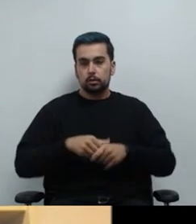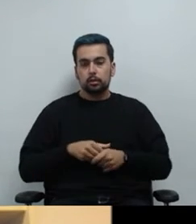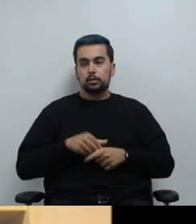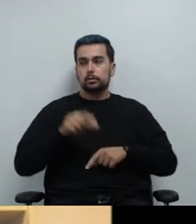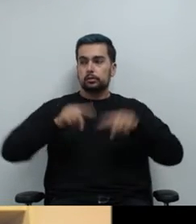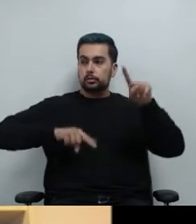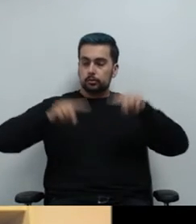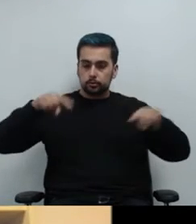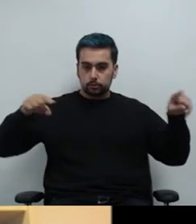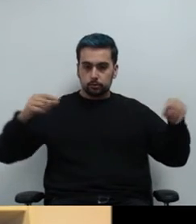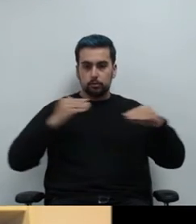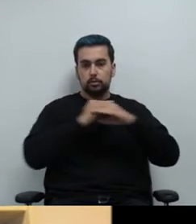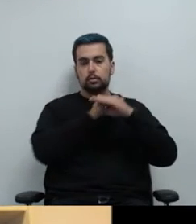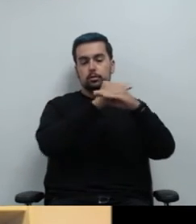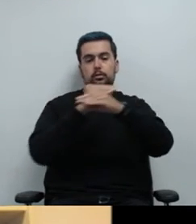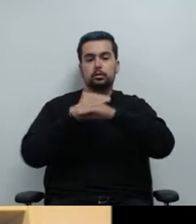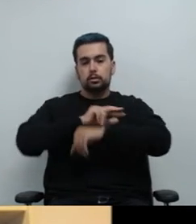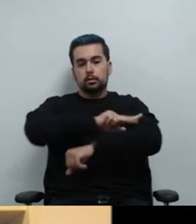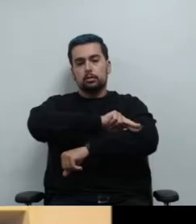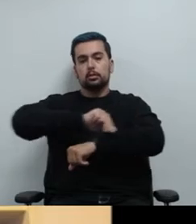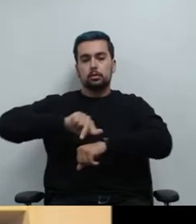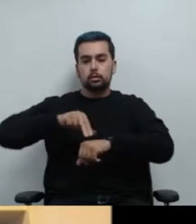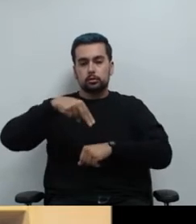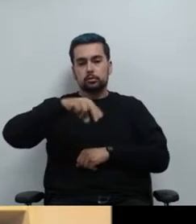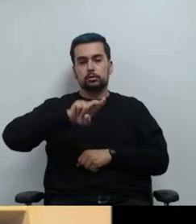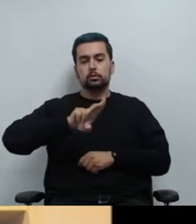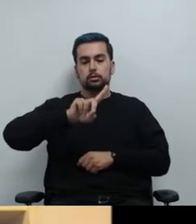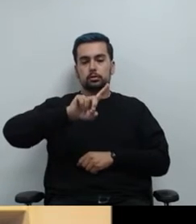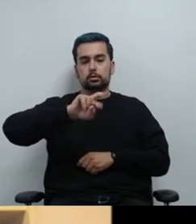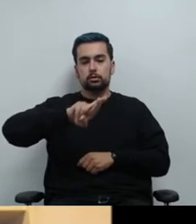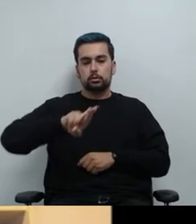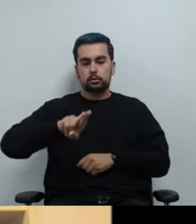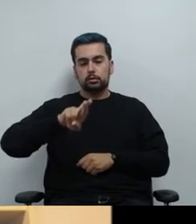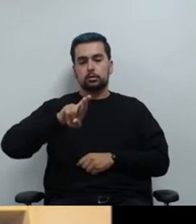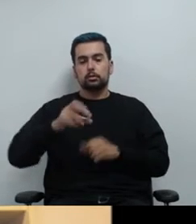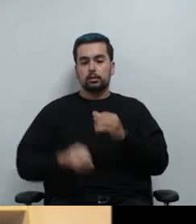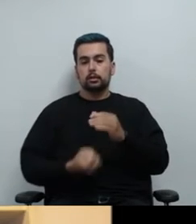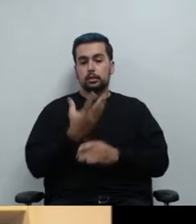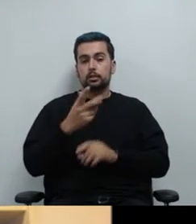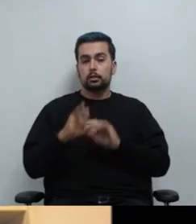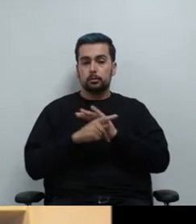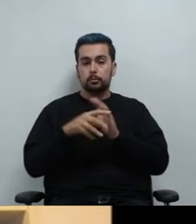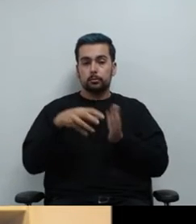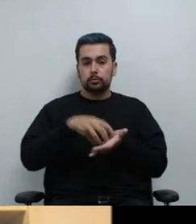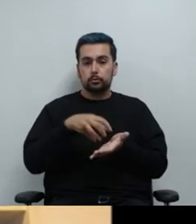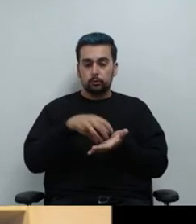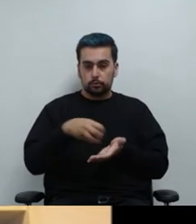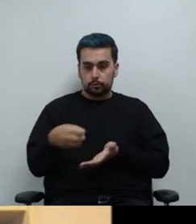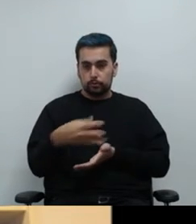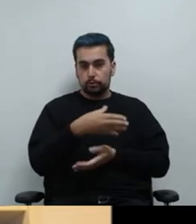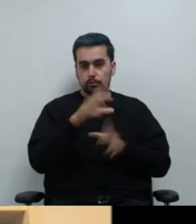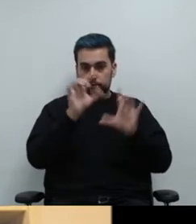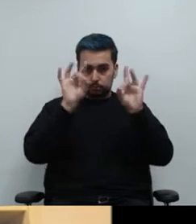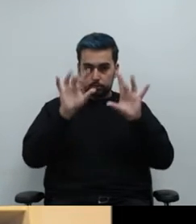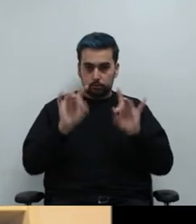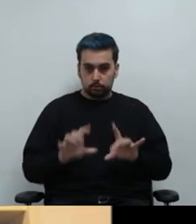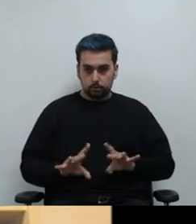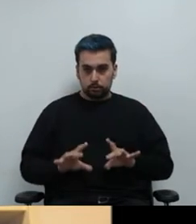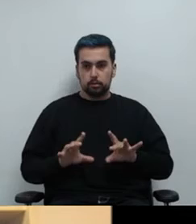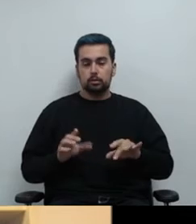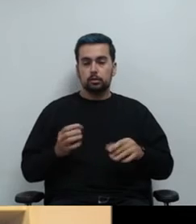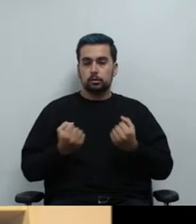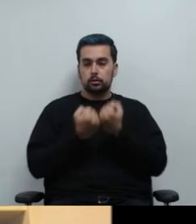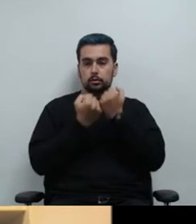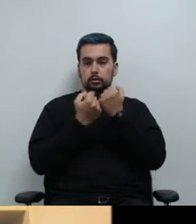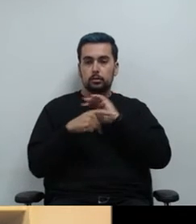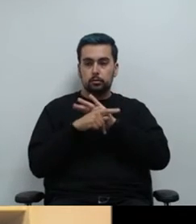Diversidade e da Igualdade Racial, o NUDIR, para a criação de um novo núcleo especializado de defesa